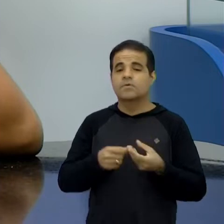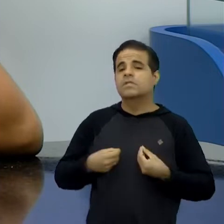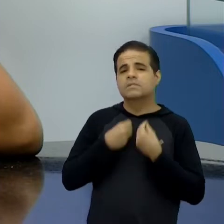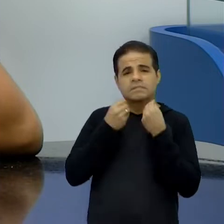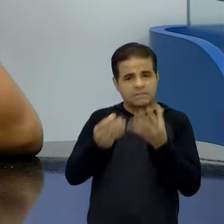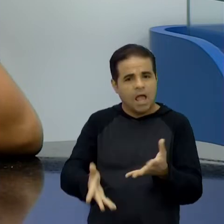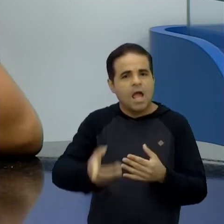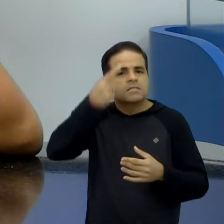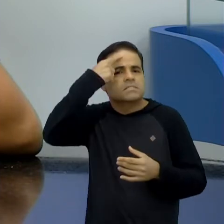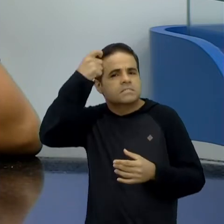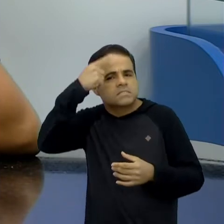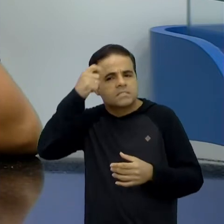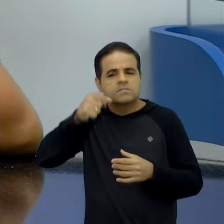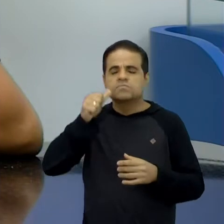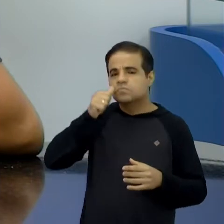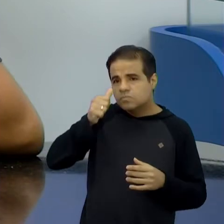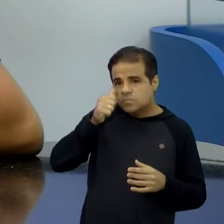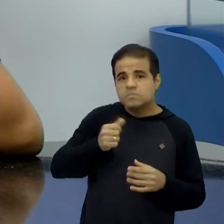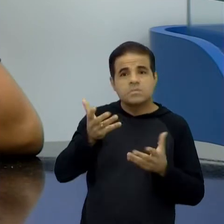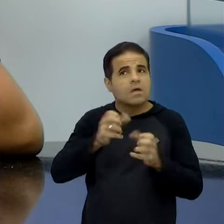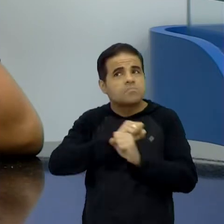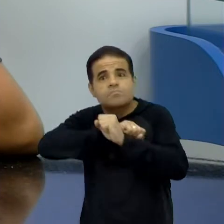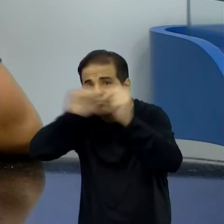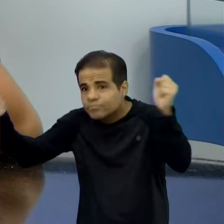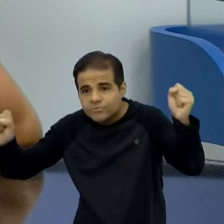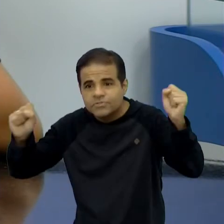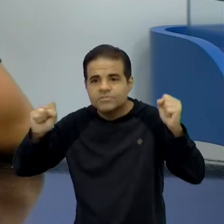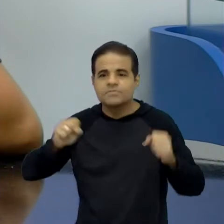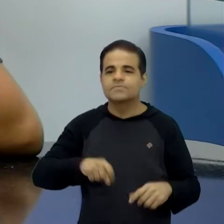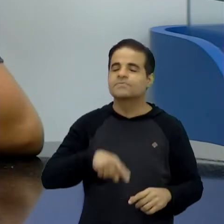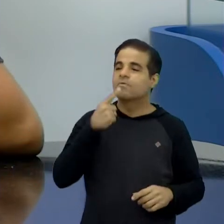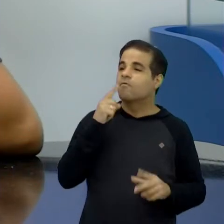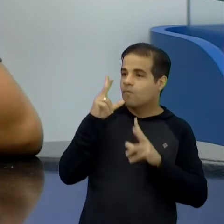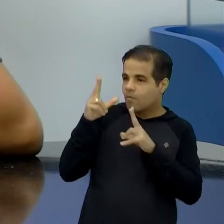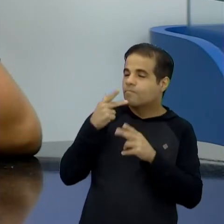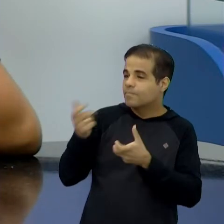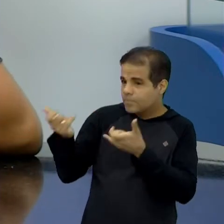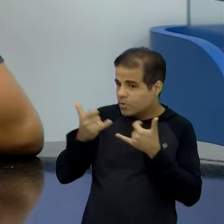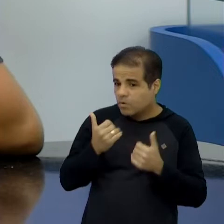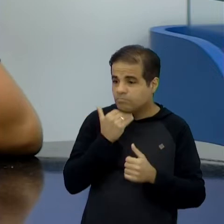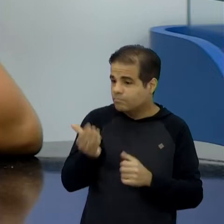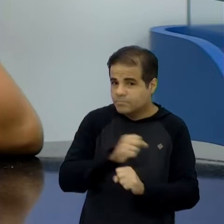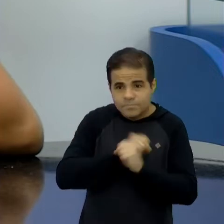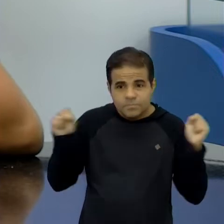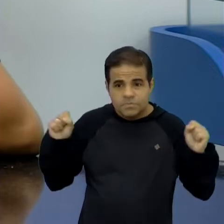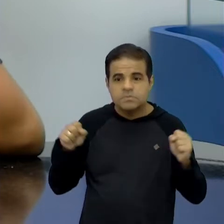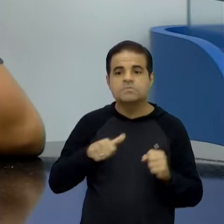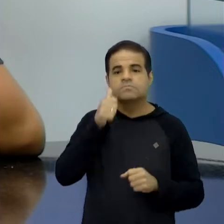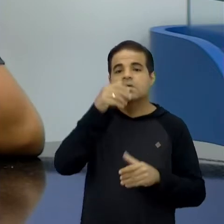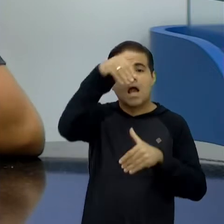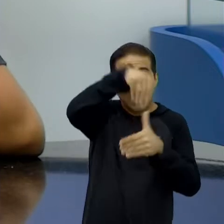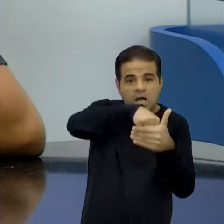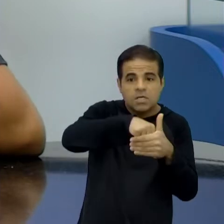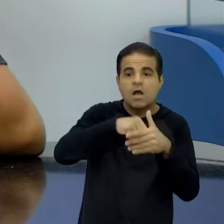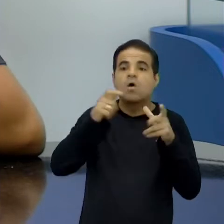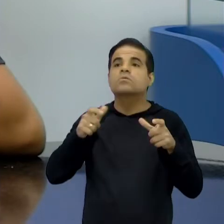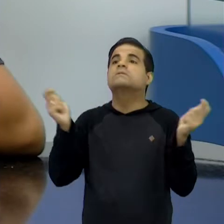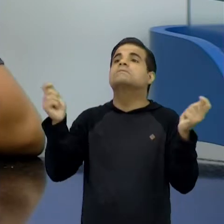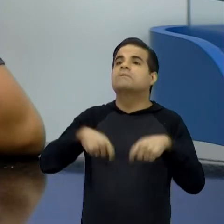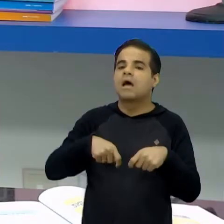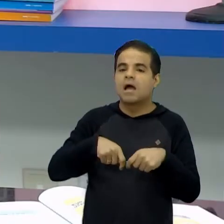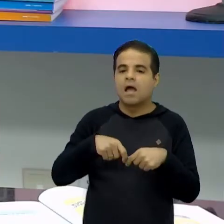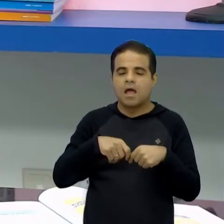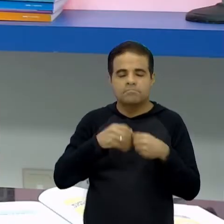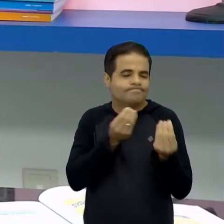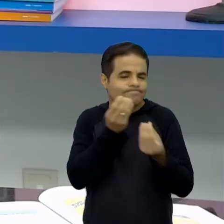essa ideia de que a mulher, o que era impossível, né, como você começou falando, é possível. Então, assim, a mulher ela tem que se encaixar onde ela achar que tem que se encaixar. Né?